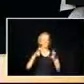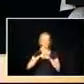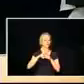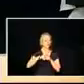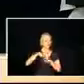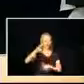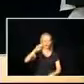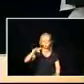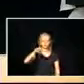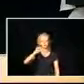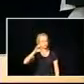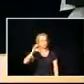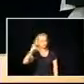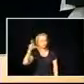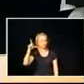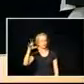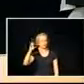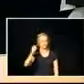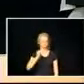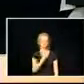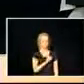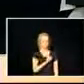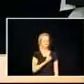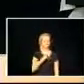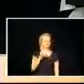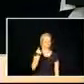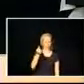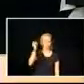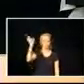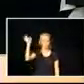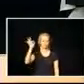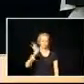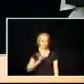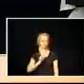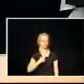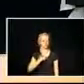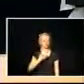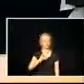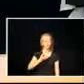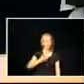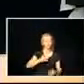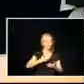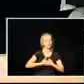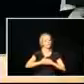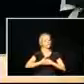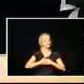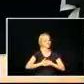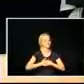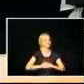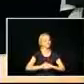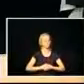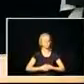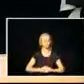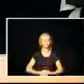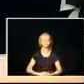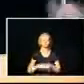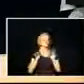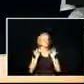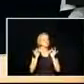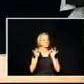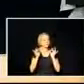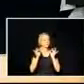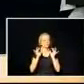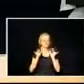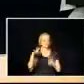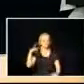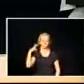esse número. E a gente sabe quanto que é importante. Quero fazer um agradecimento especial realmente ao vereador Luizinho, que me passou essa